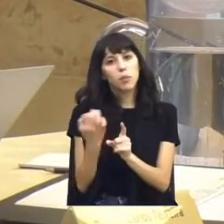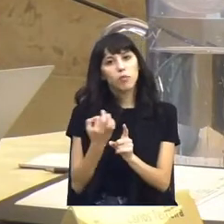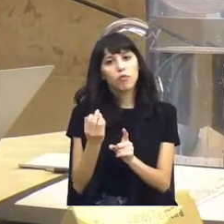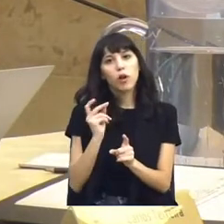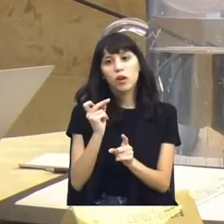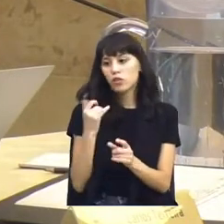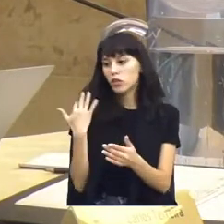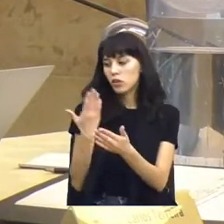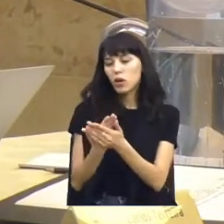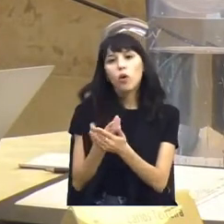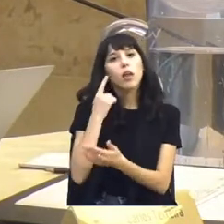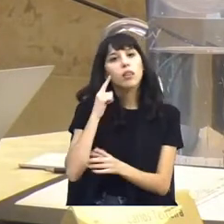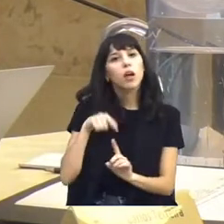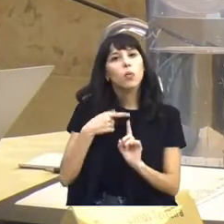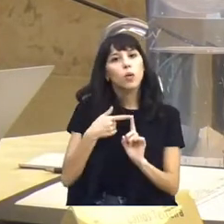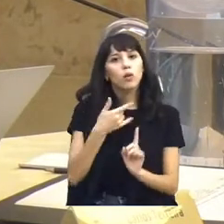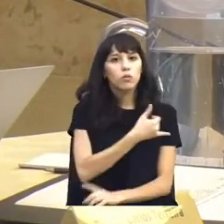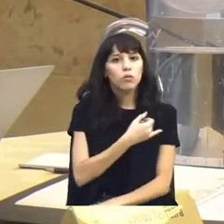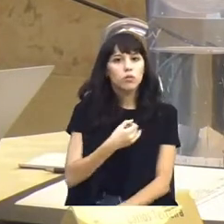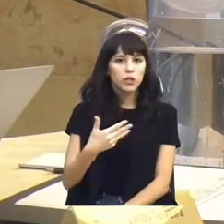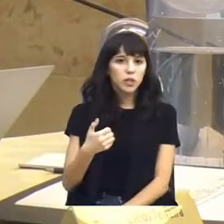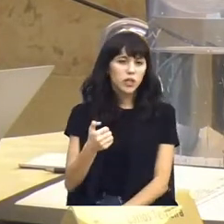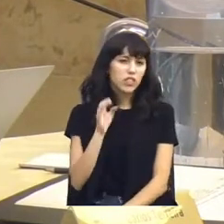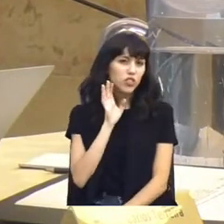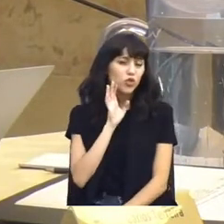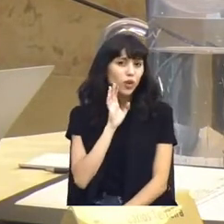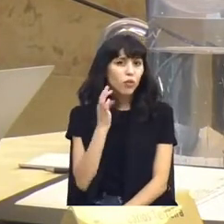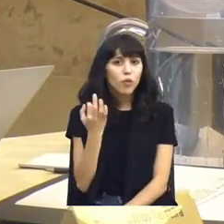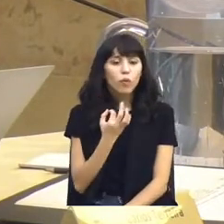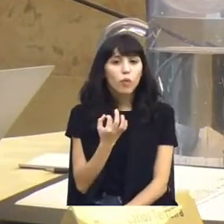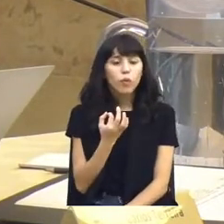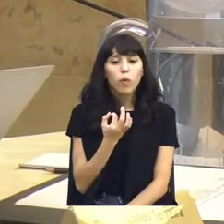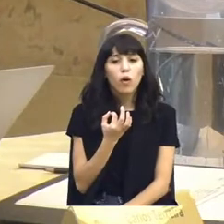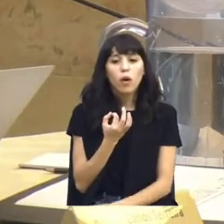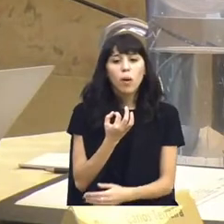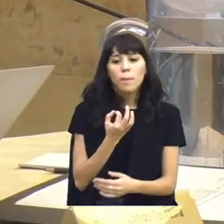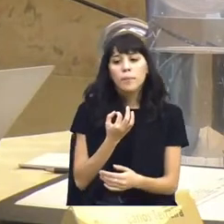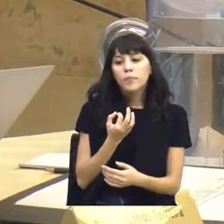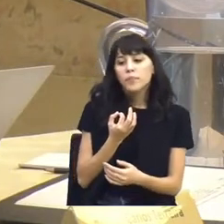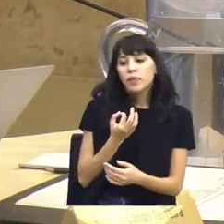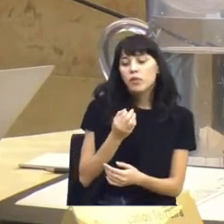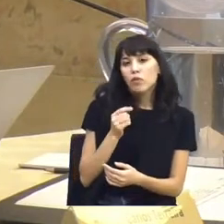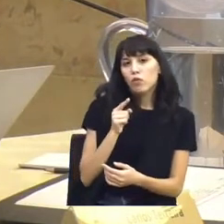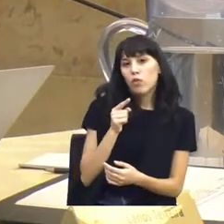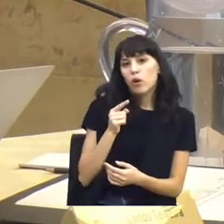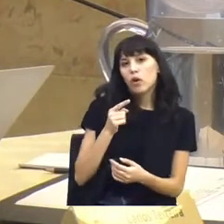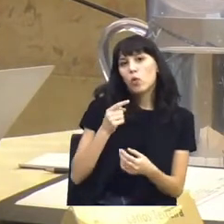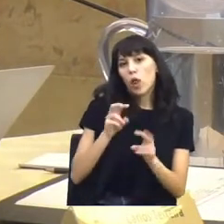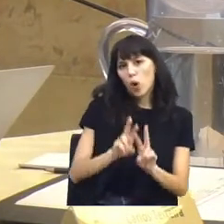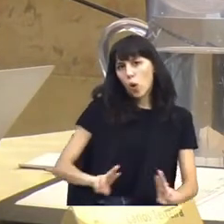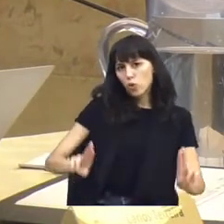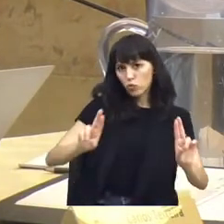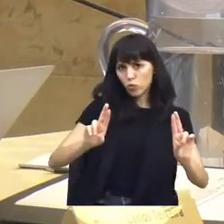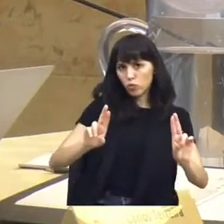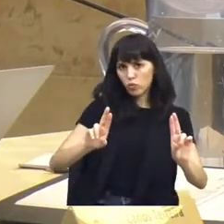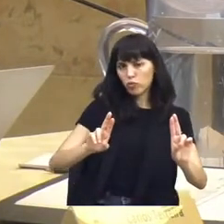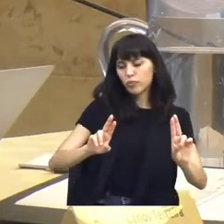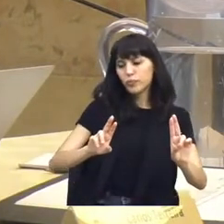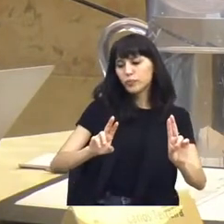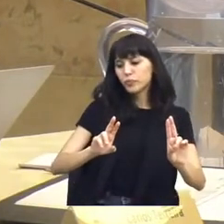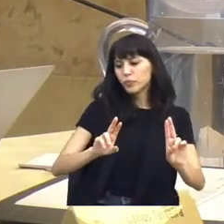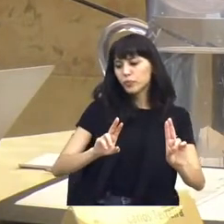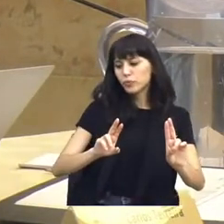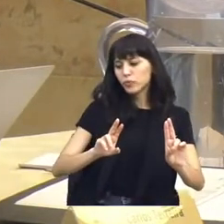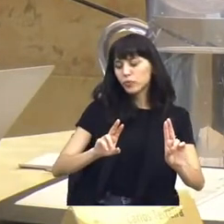nestes últimos anos desde 2015 que nós temos assistido a uma a uma resposta eh dos Estados membros da União Europeia que eh